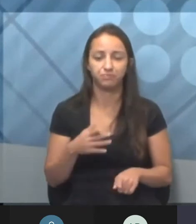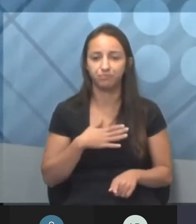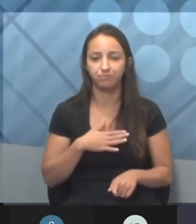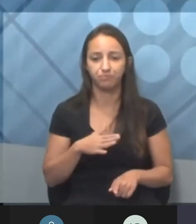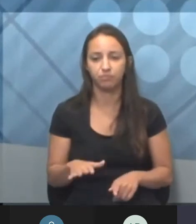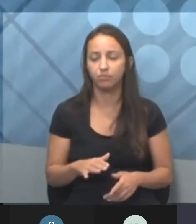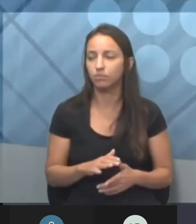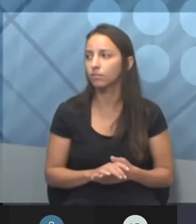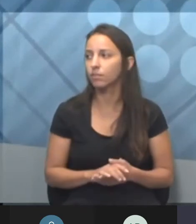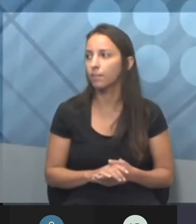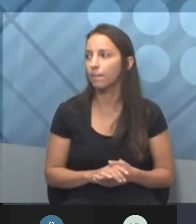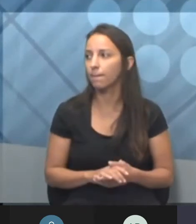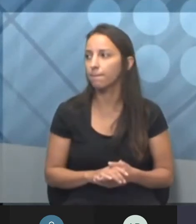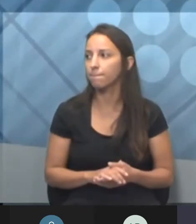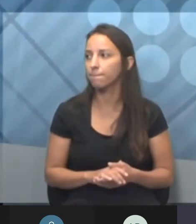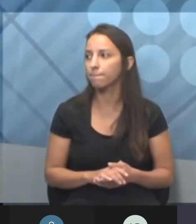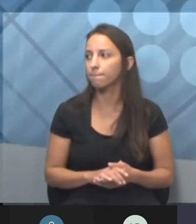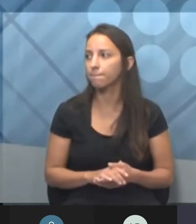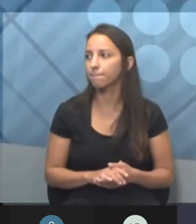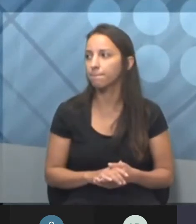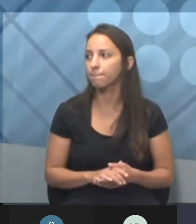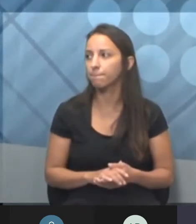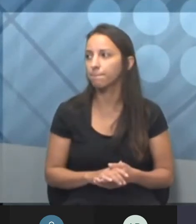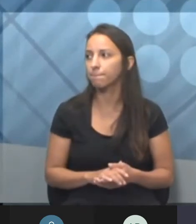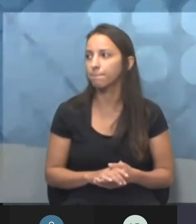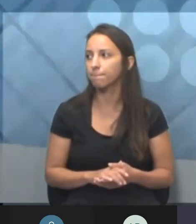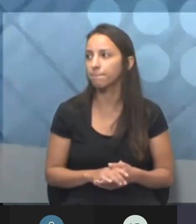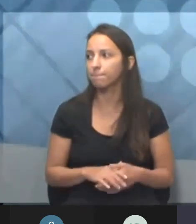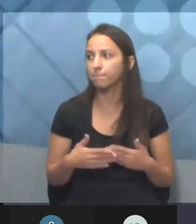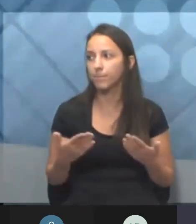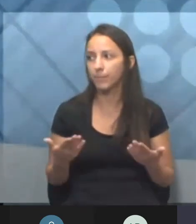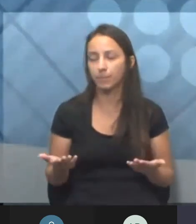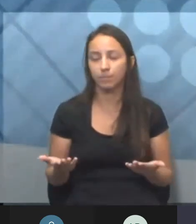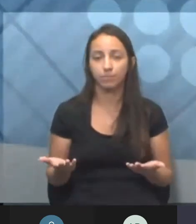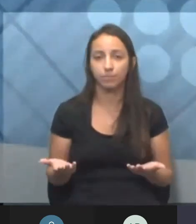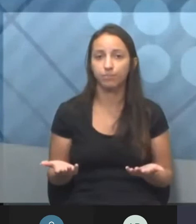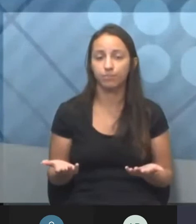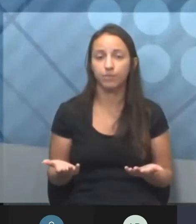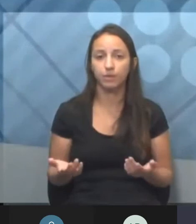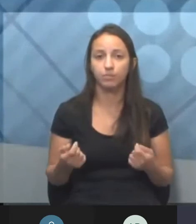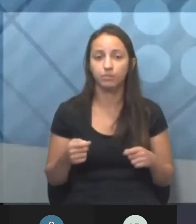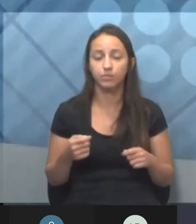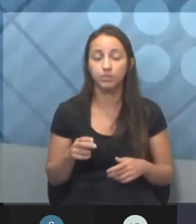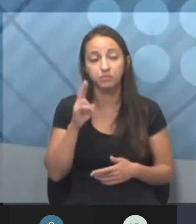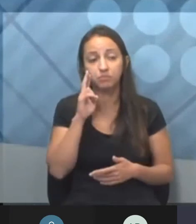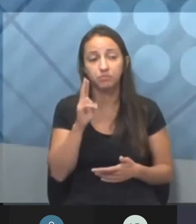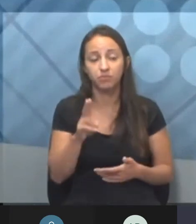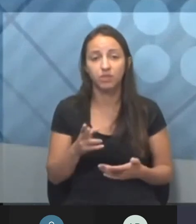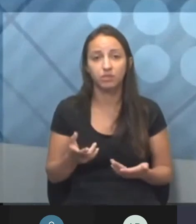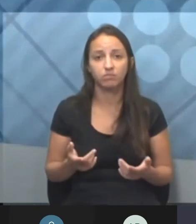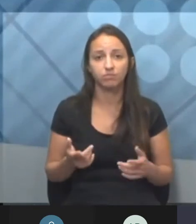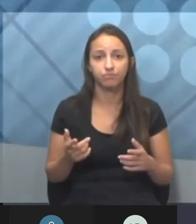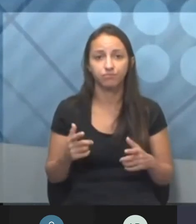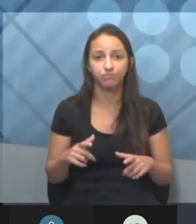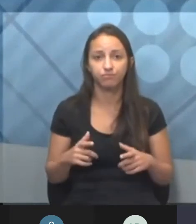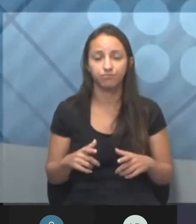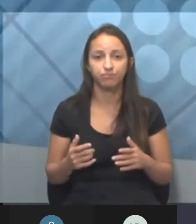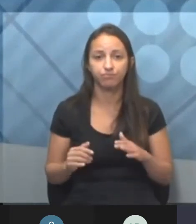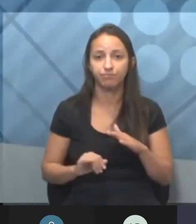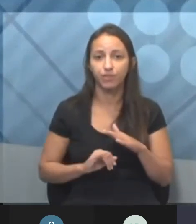professores ainda achavam que, nossa, não vai funcionar isso na escola. Então, né, de repente a gente precisa olhar que ambiente